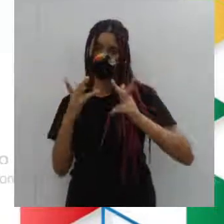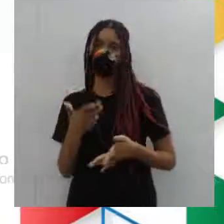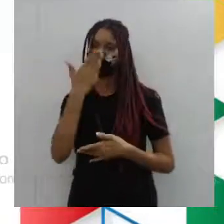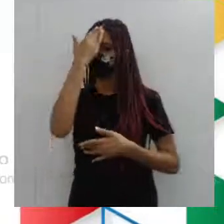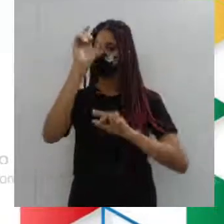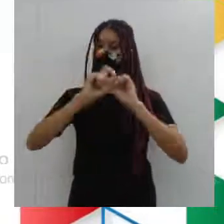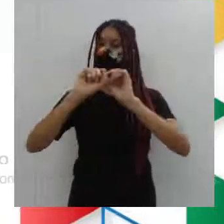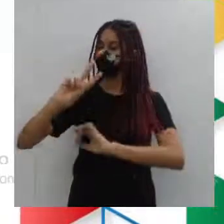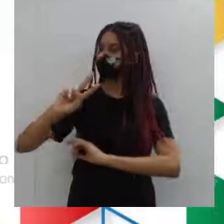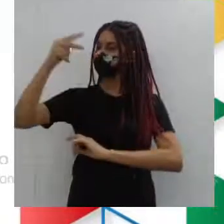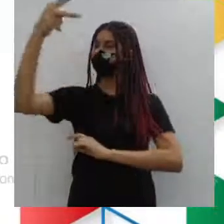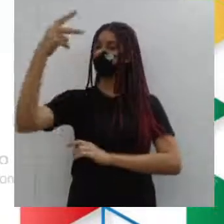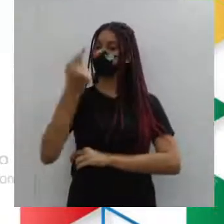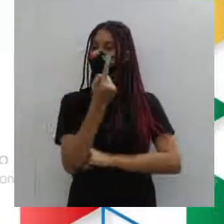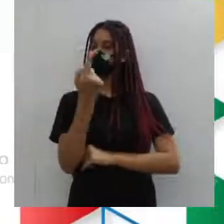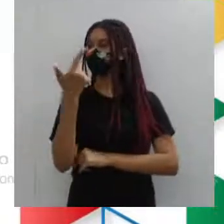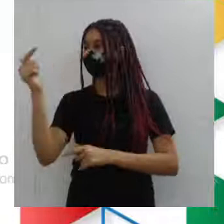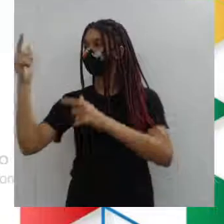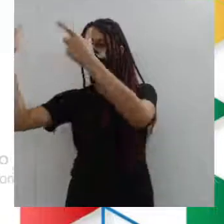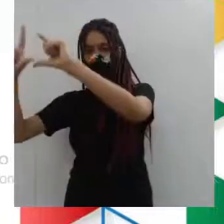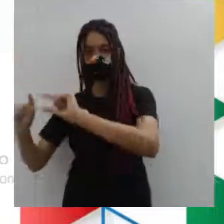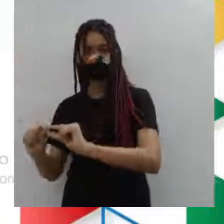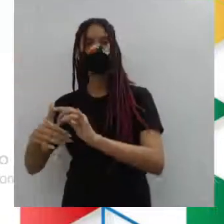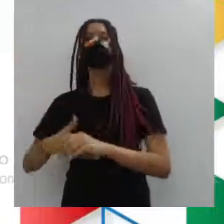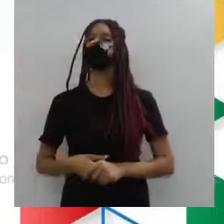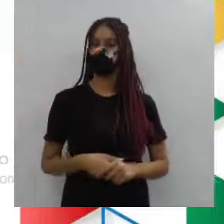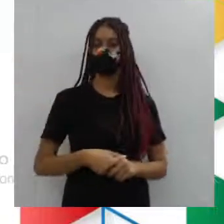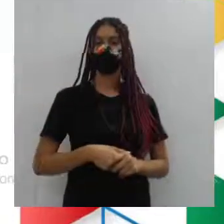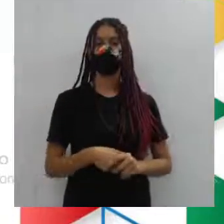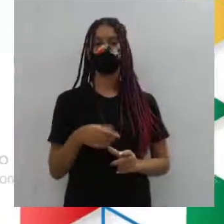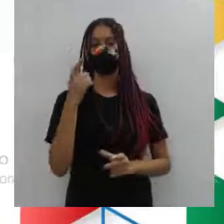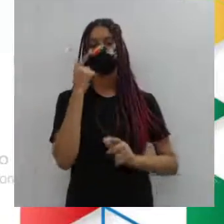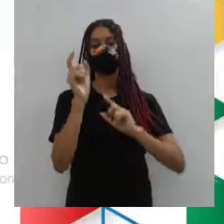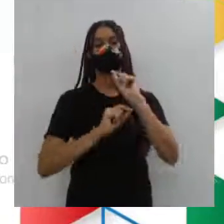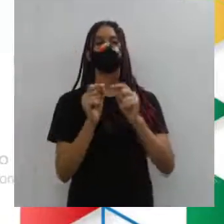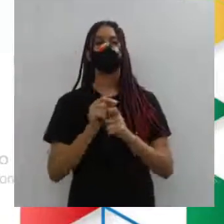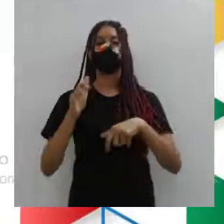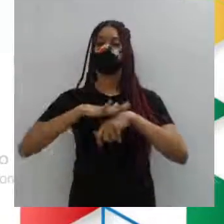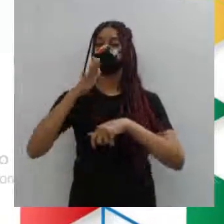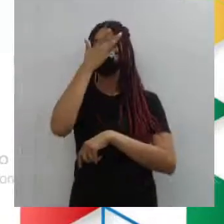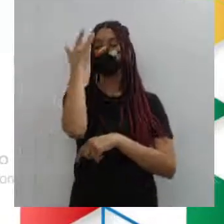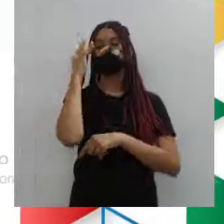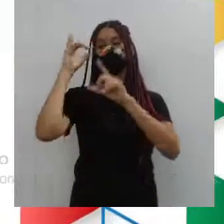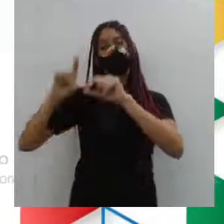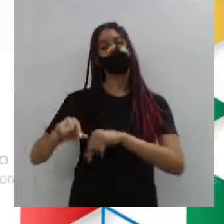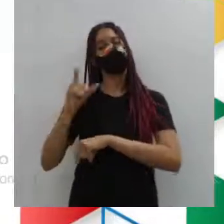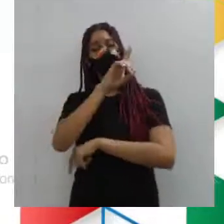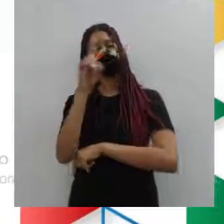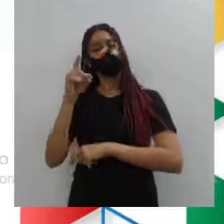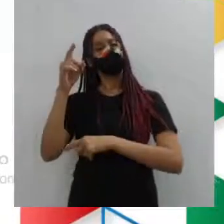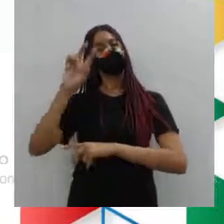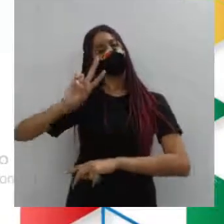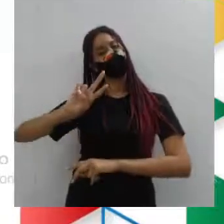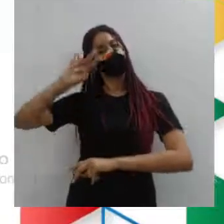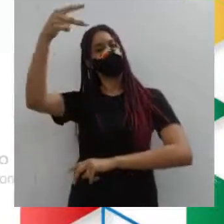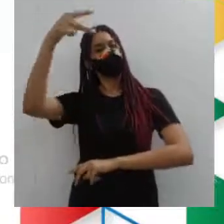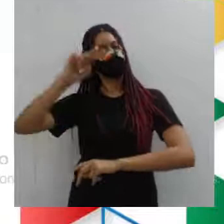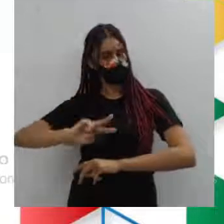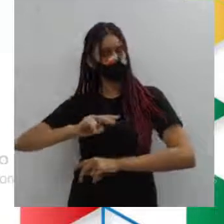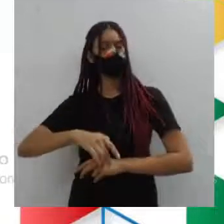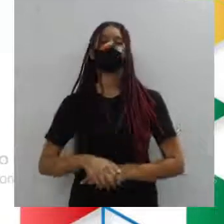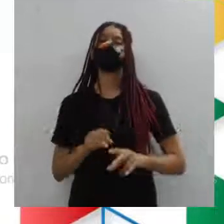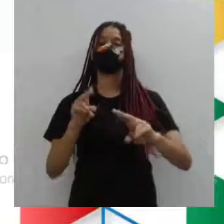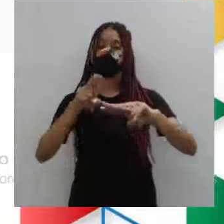que se eu aumento um, o outro vai diminuir. Então, mais operários, menos dias. É inverso. Por isso